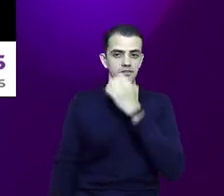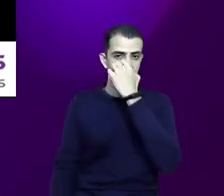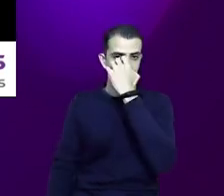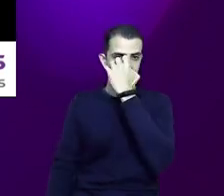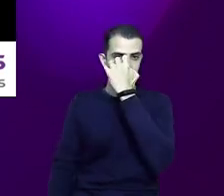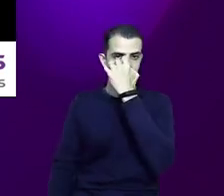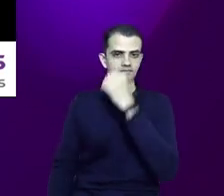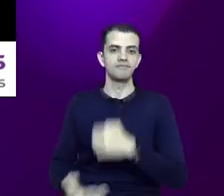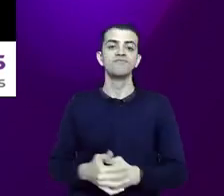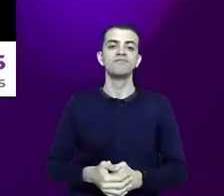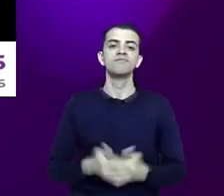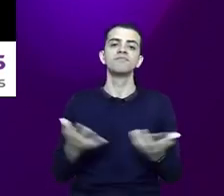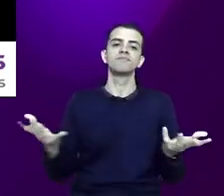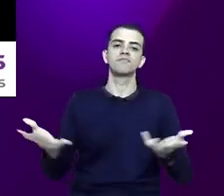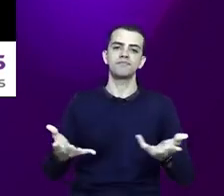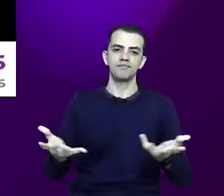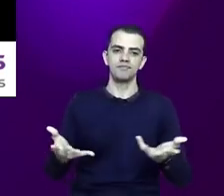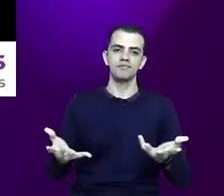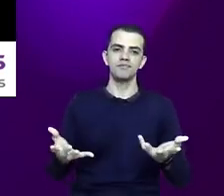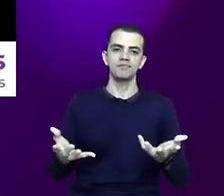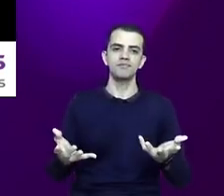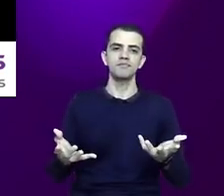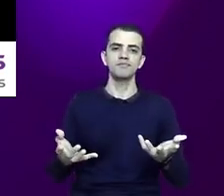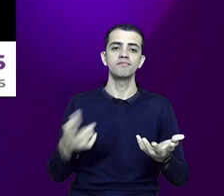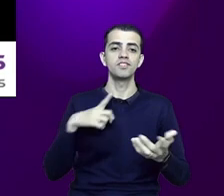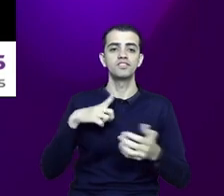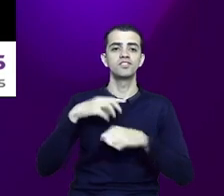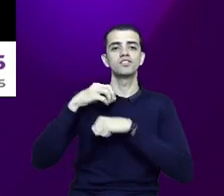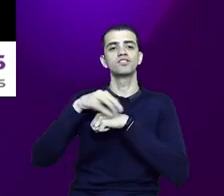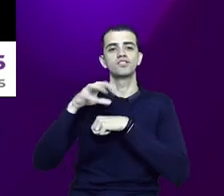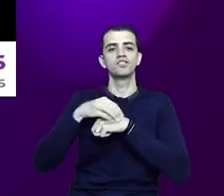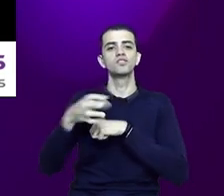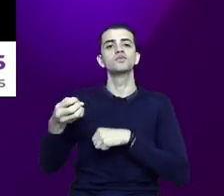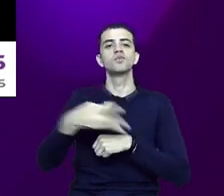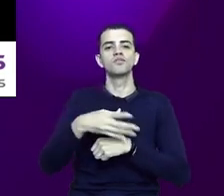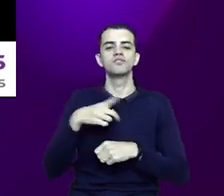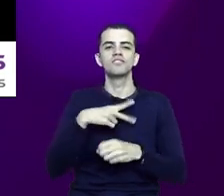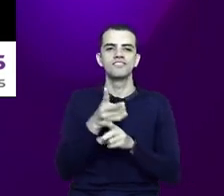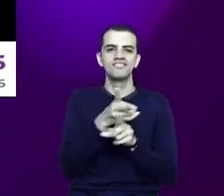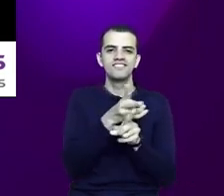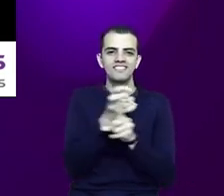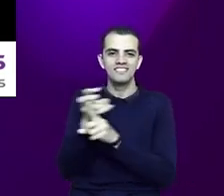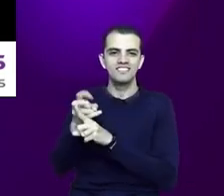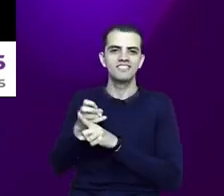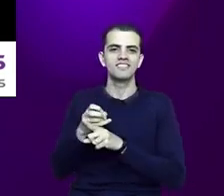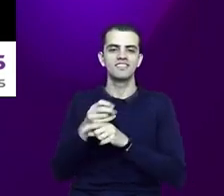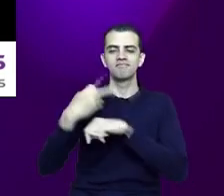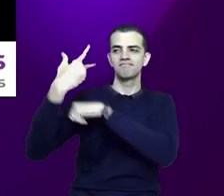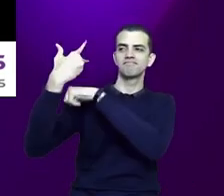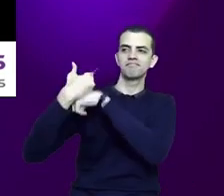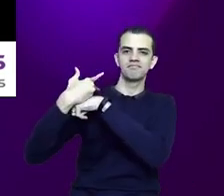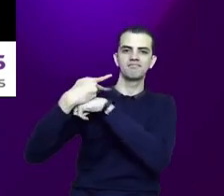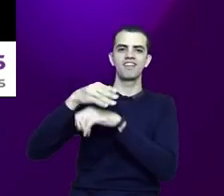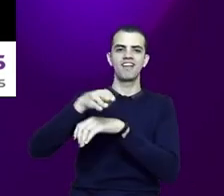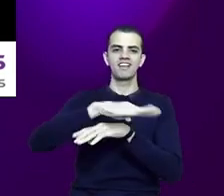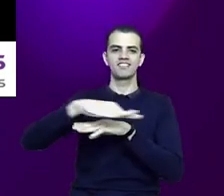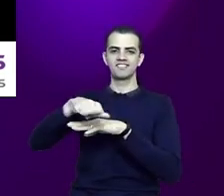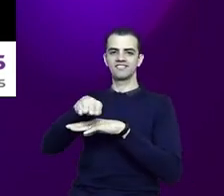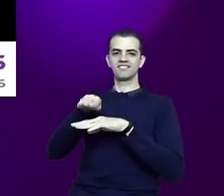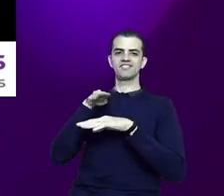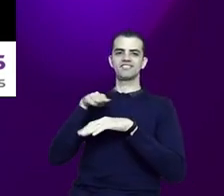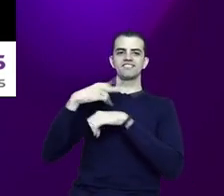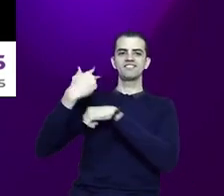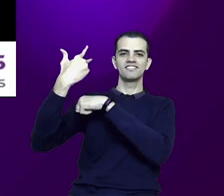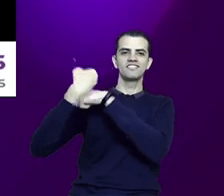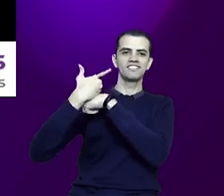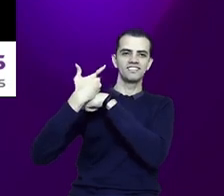E, para isso, hoje a gente tem algumas coisas novas. A gente tem sensores, câmeras de RES. Essas mesmas câmeras,